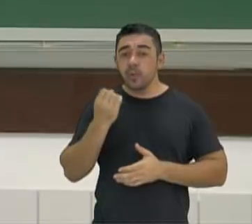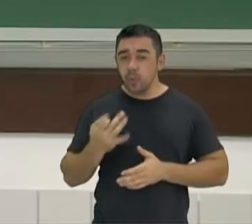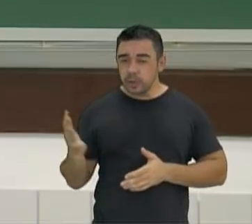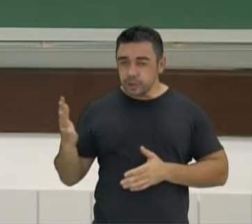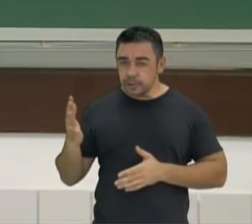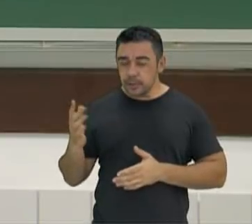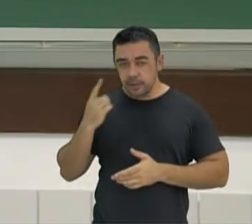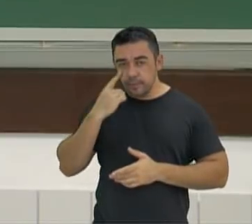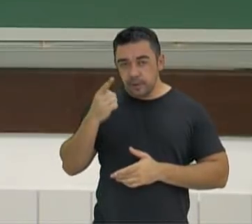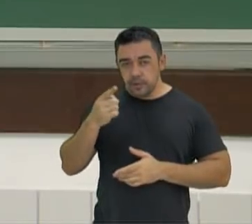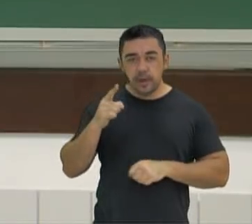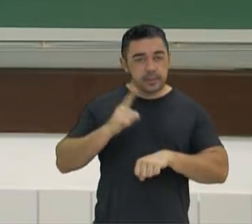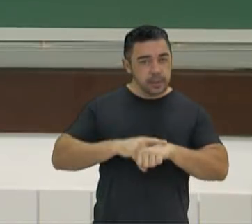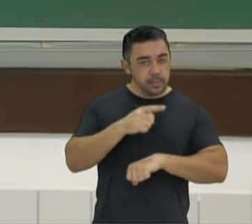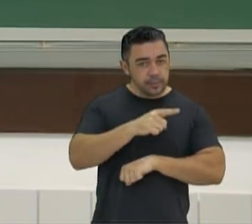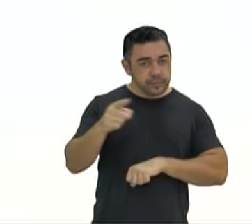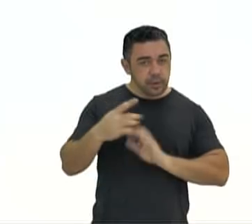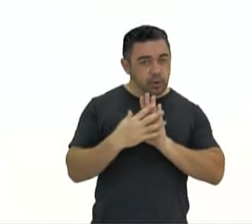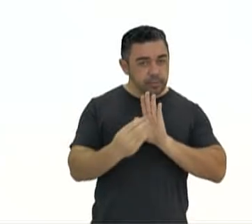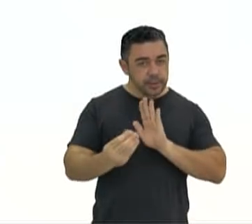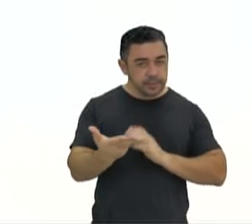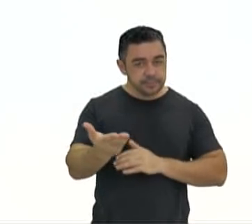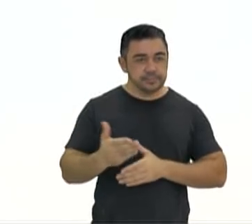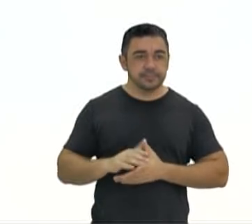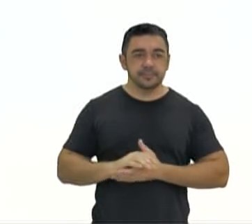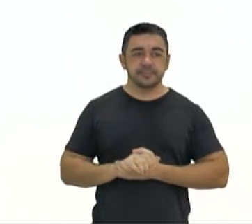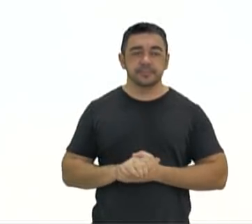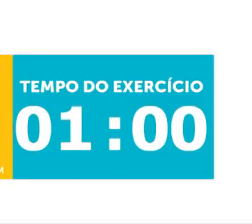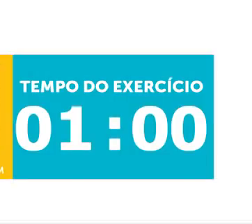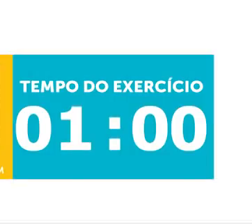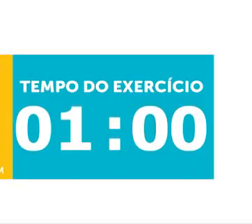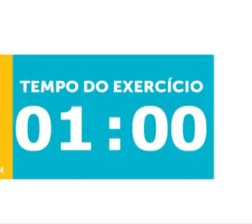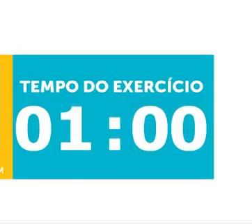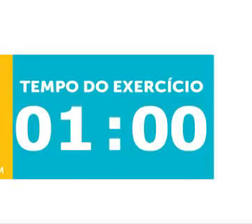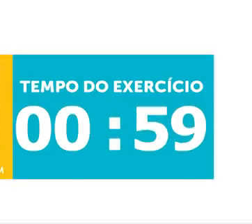quantidades. Então, tempo para vocês copiarem o que são vértices.